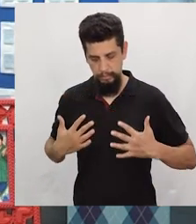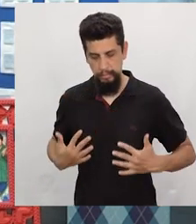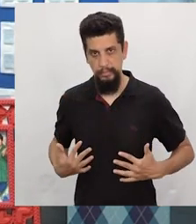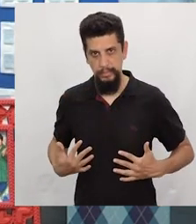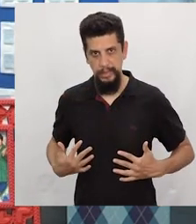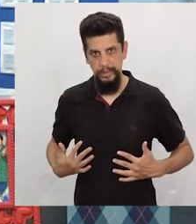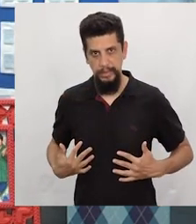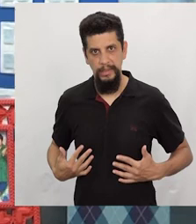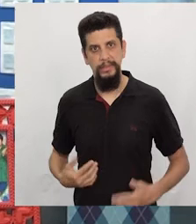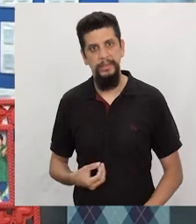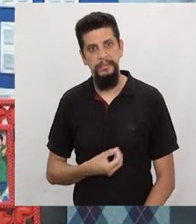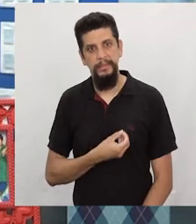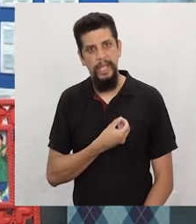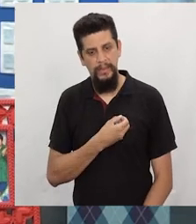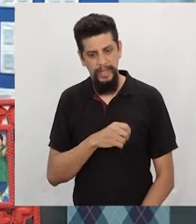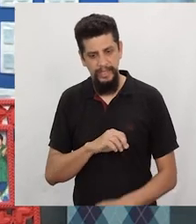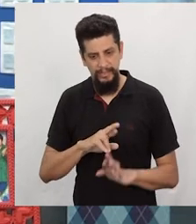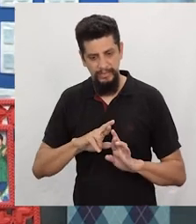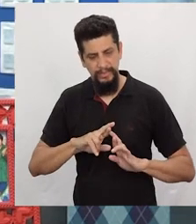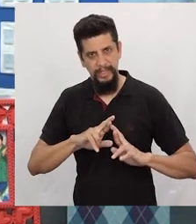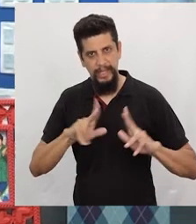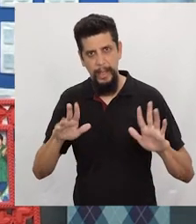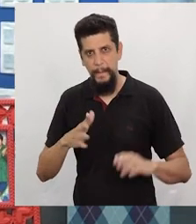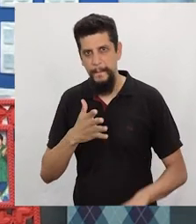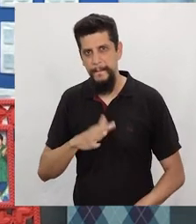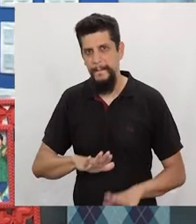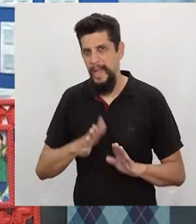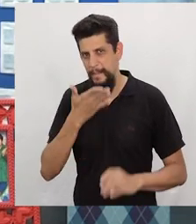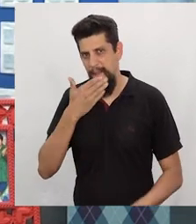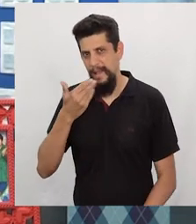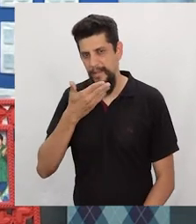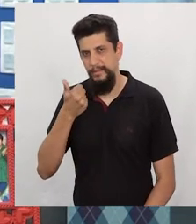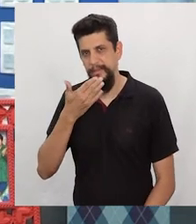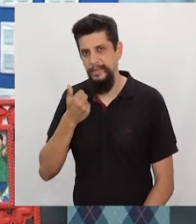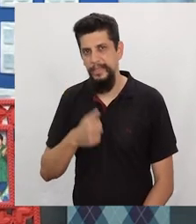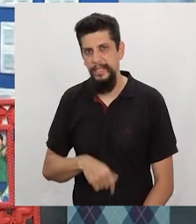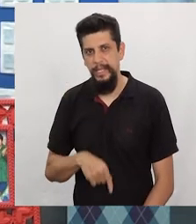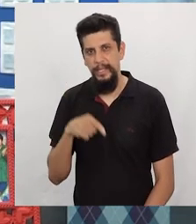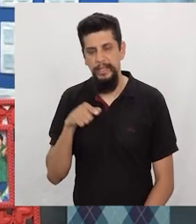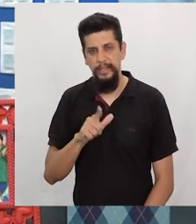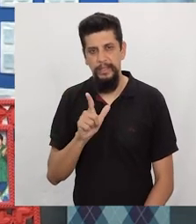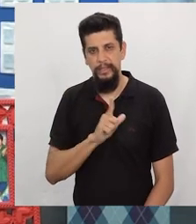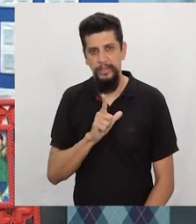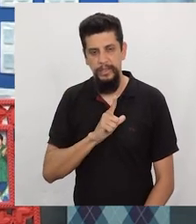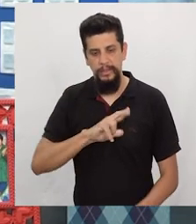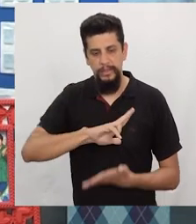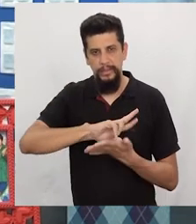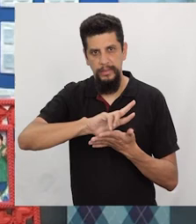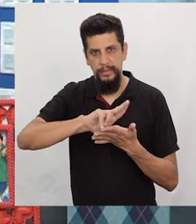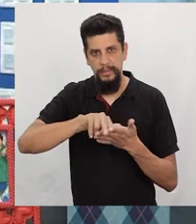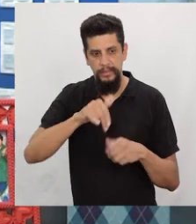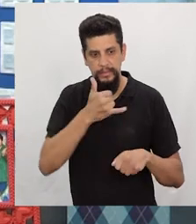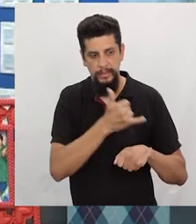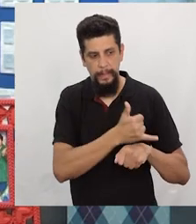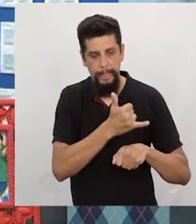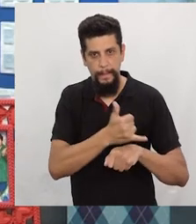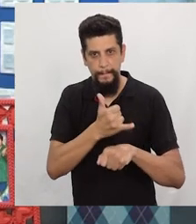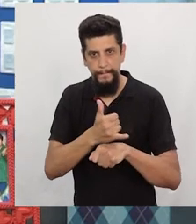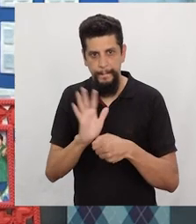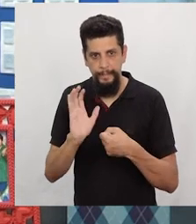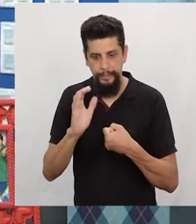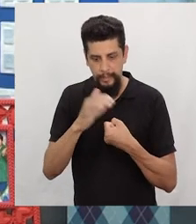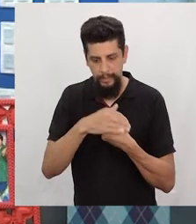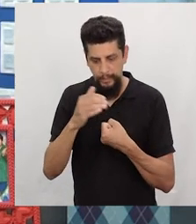vesti-la. Estava um pouco grande, mas melhor assim. Ela tinha dezenas de